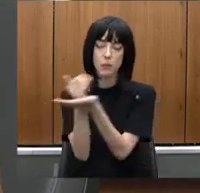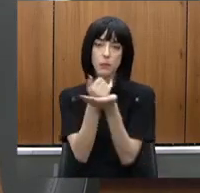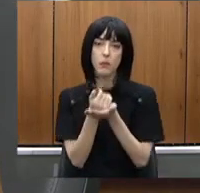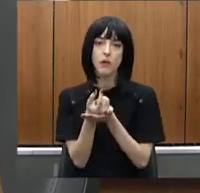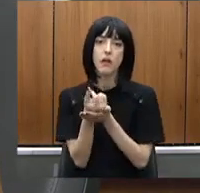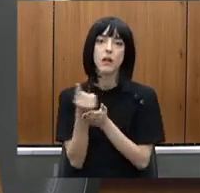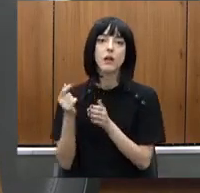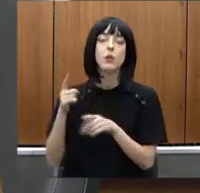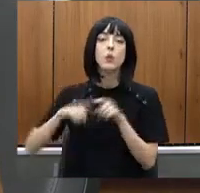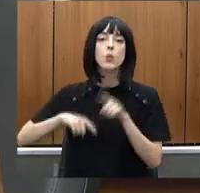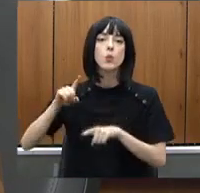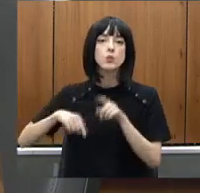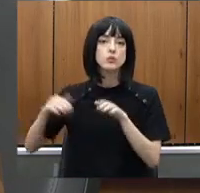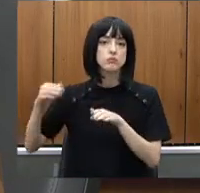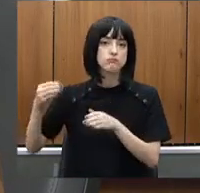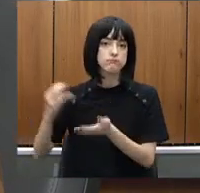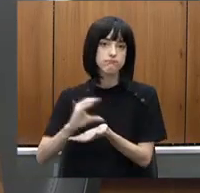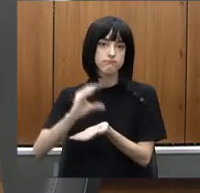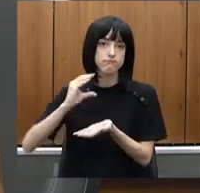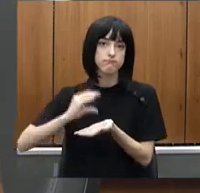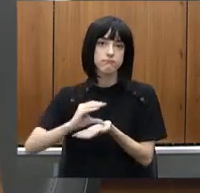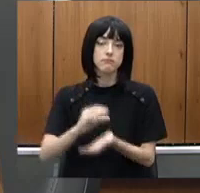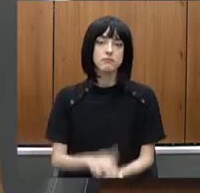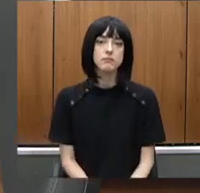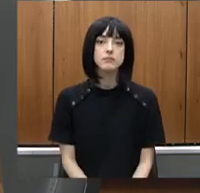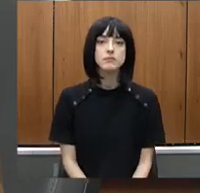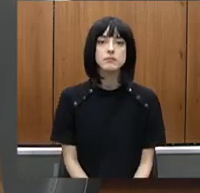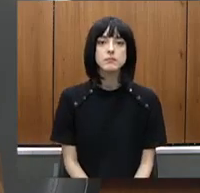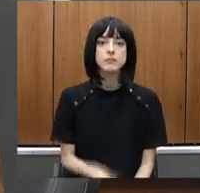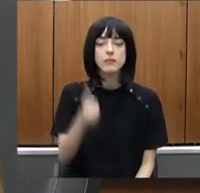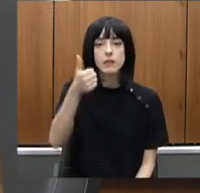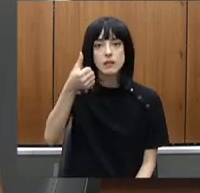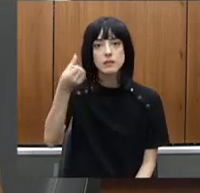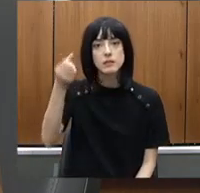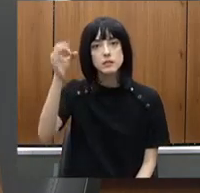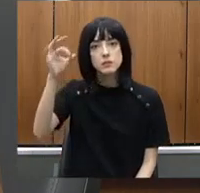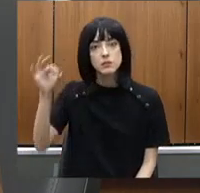veio da base seguradora líder